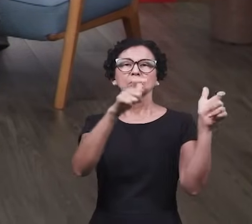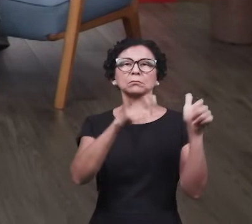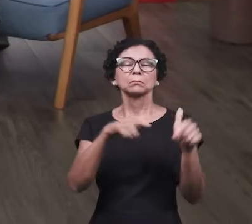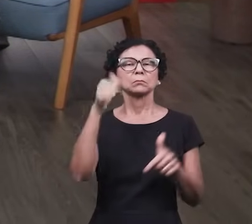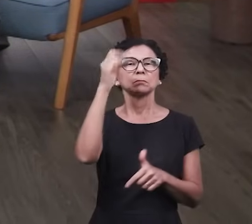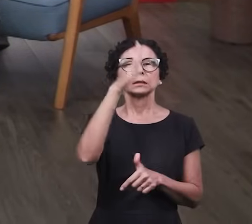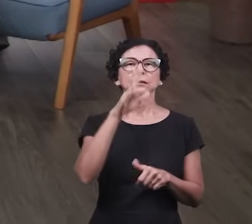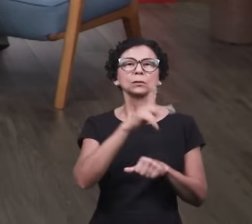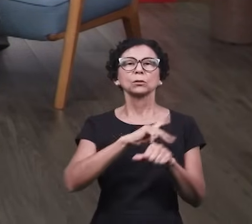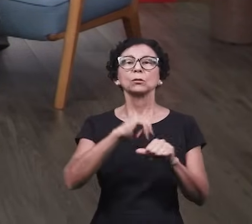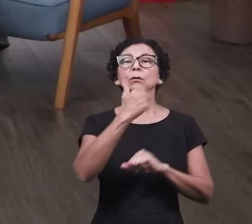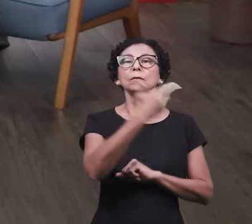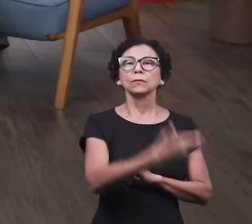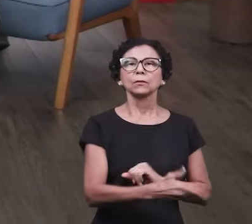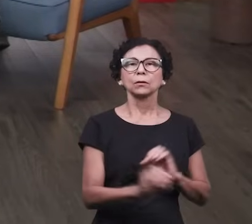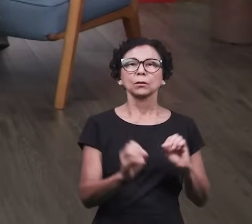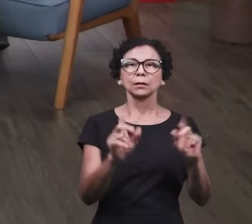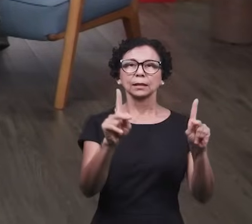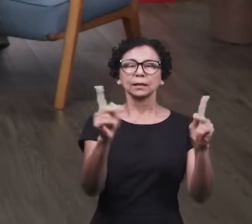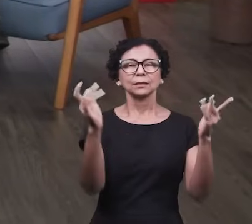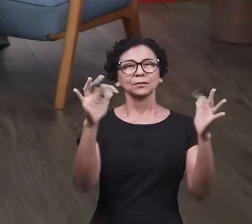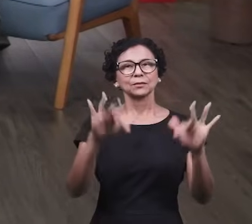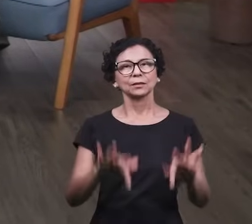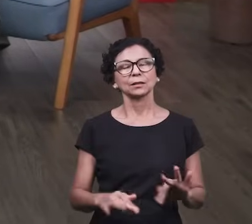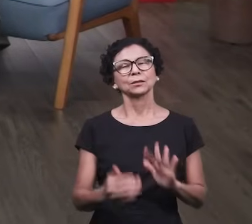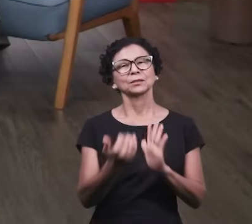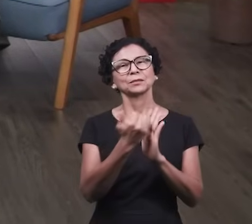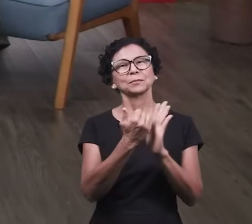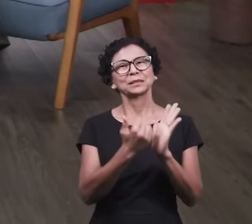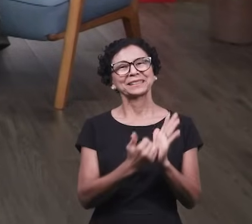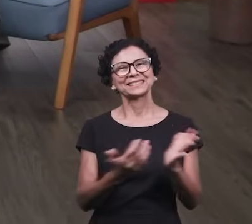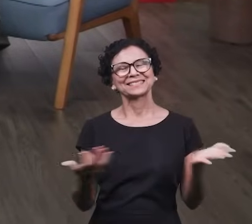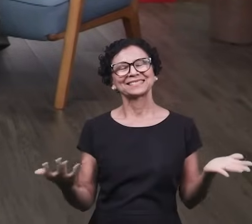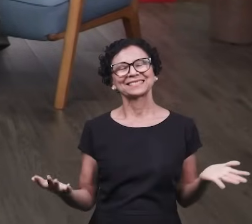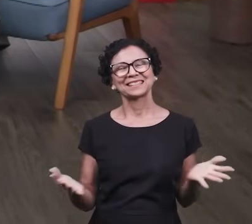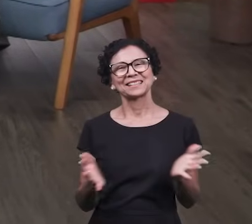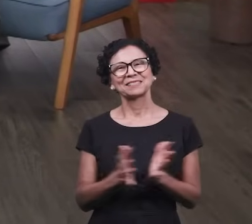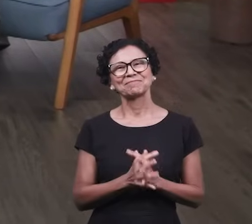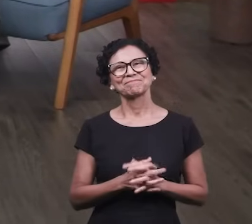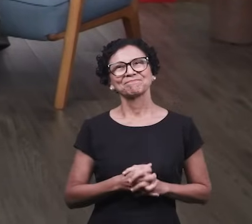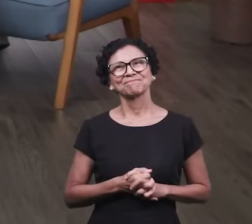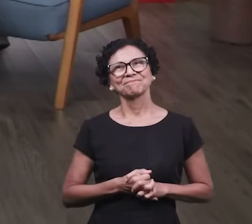do Brasil ou do exterior, tá certo? Chegamos ao final do programa, então. Amém.